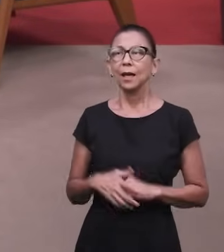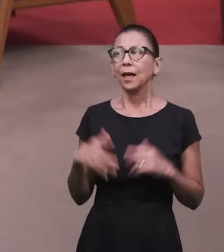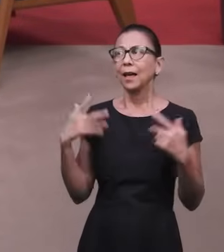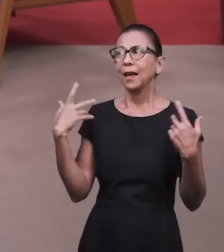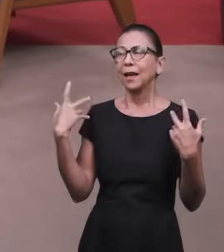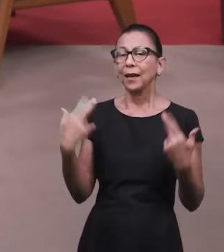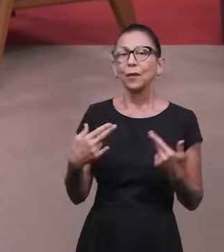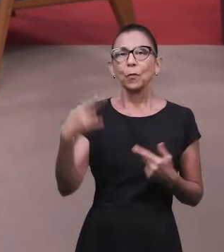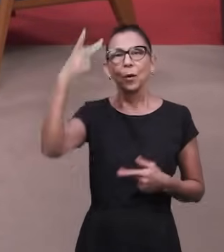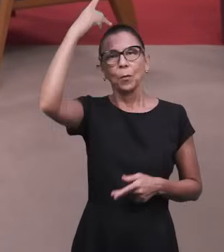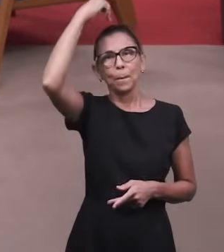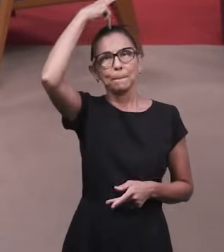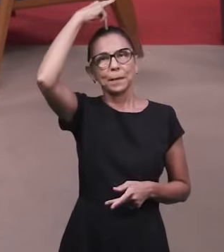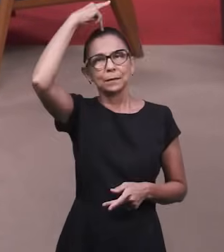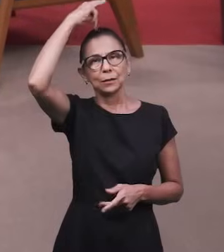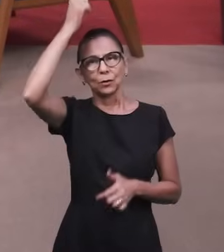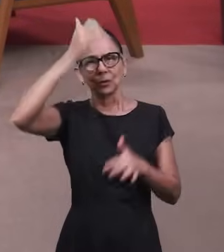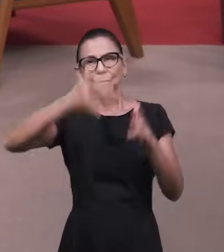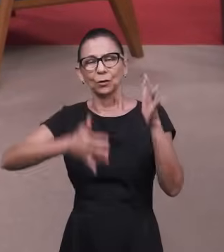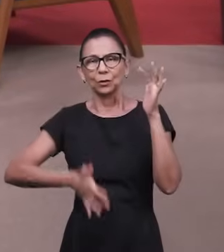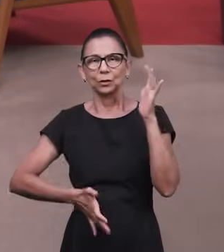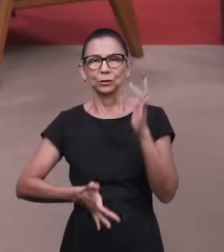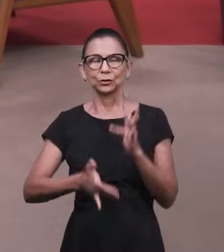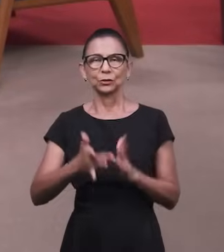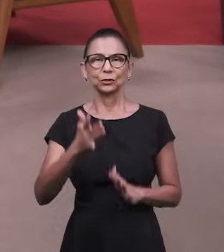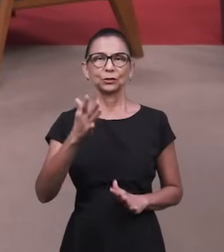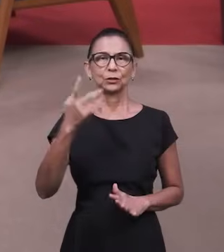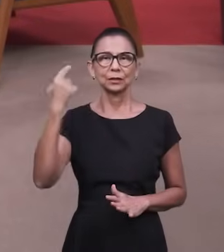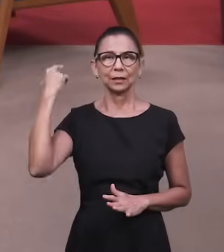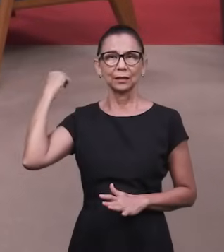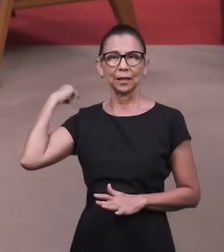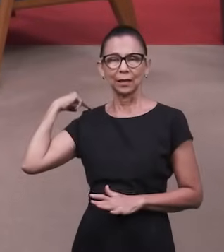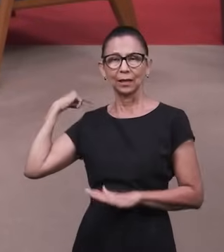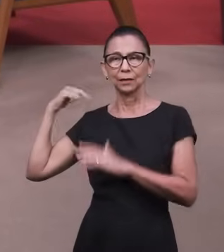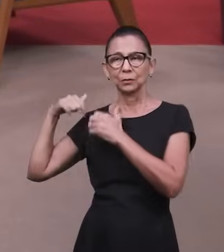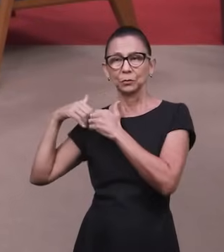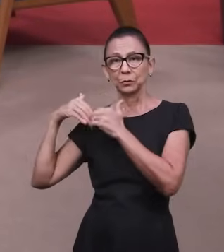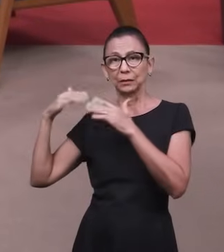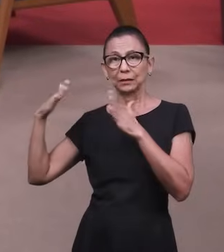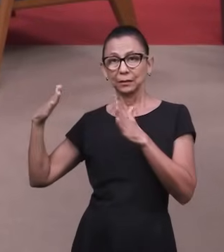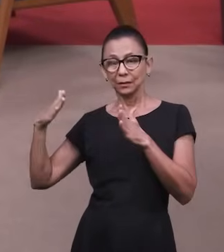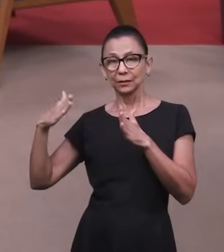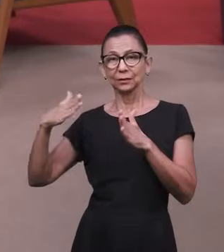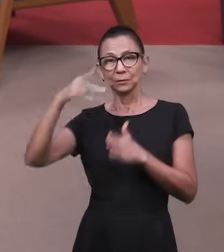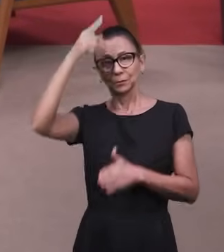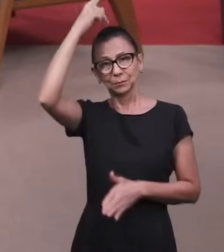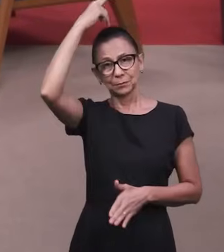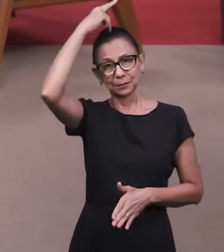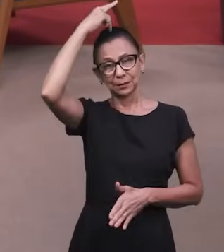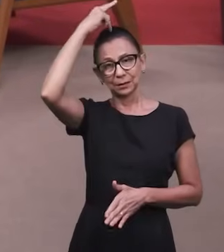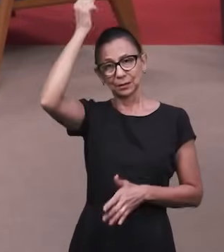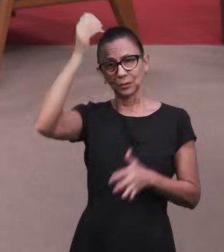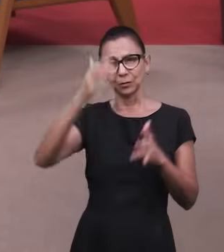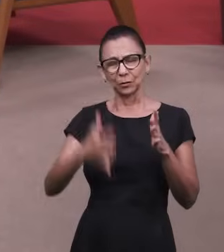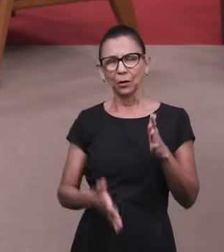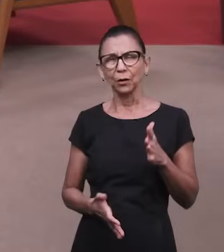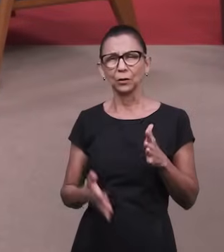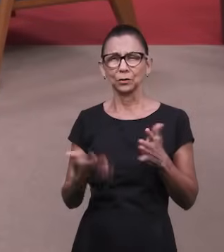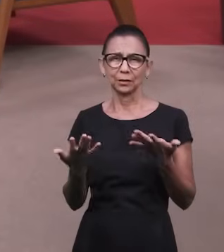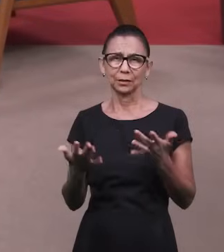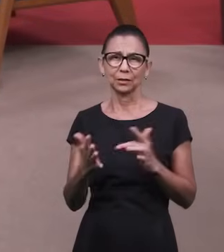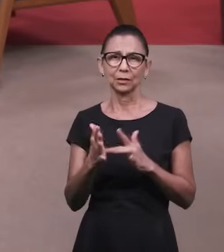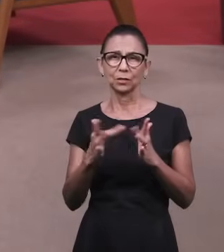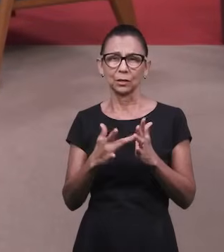viu o Pentecostes do início? E lá, né, logo após a morte, ressurreição e a assunção do Senhor Jesus, e agora estamos